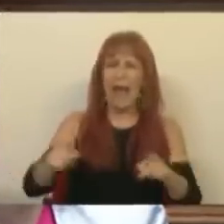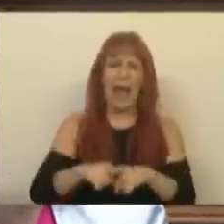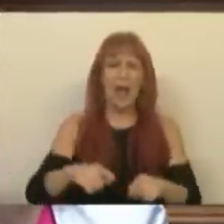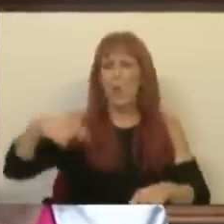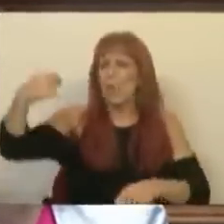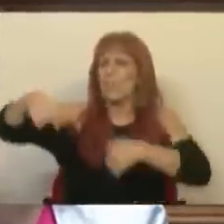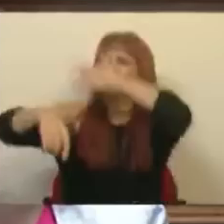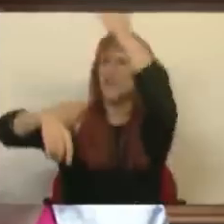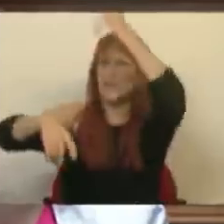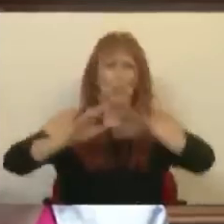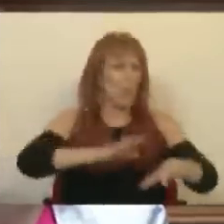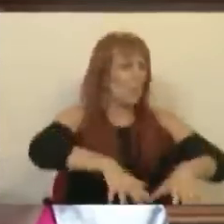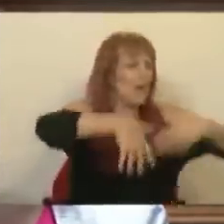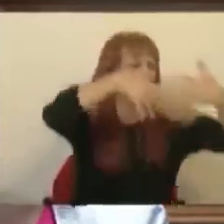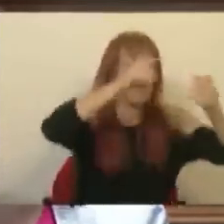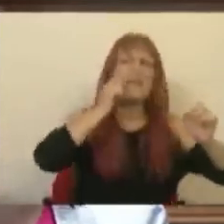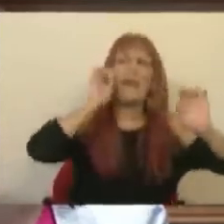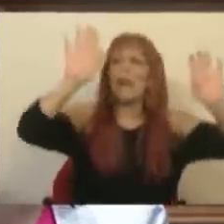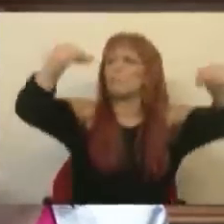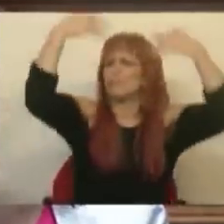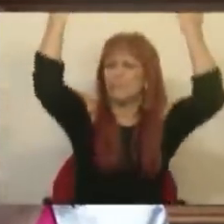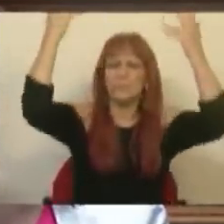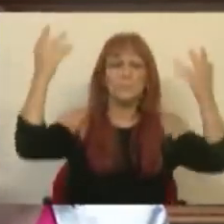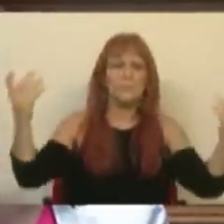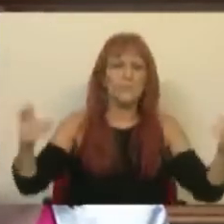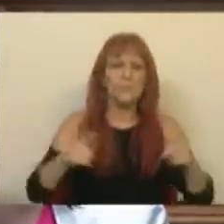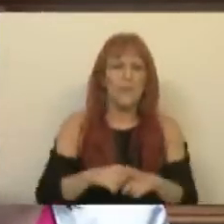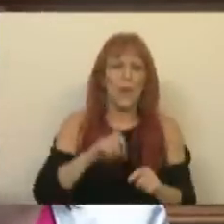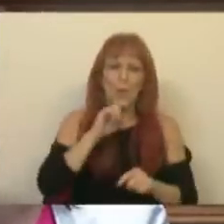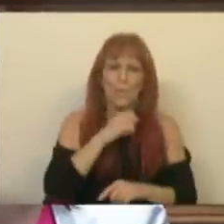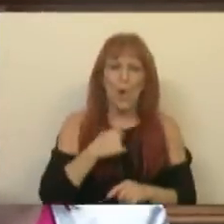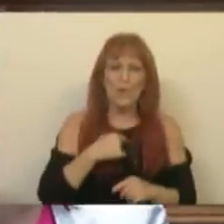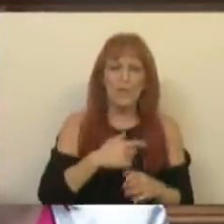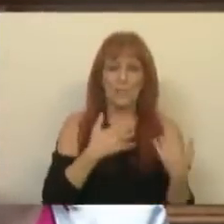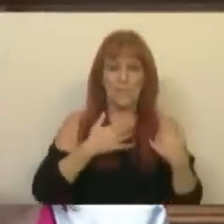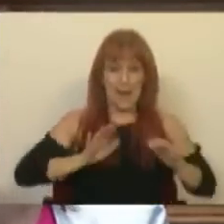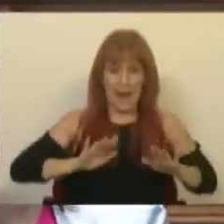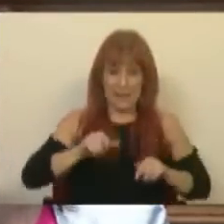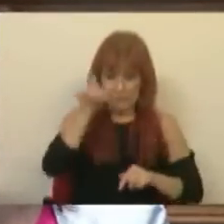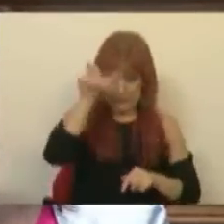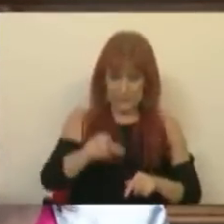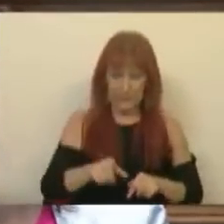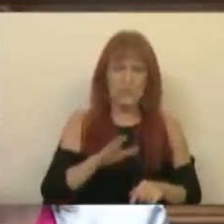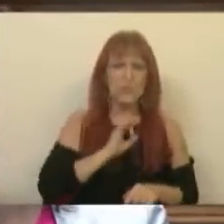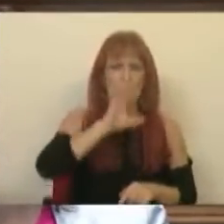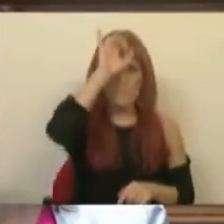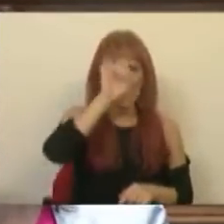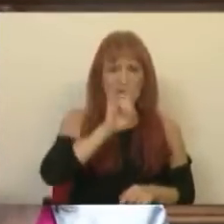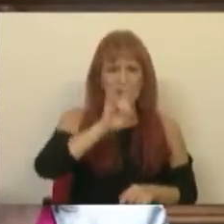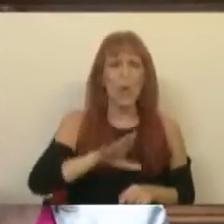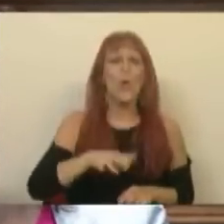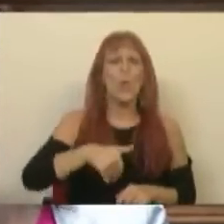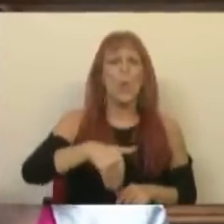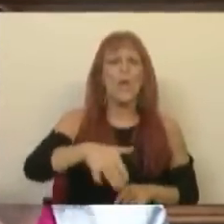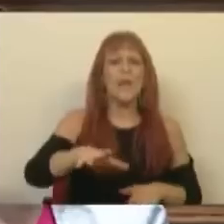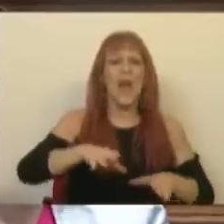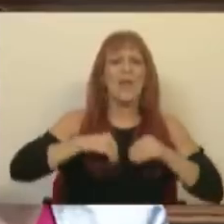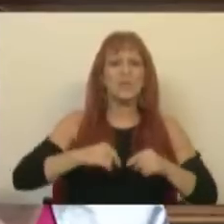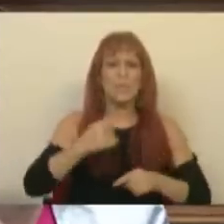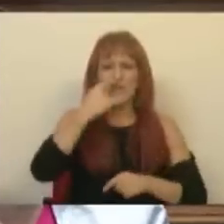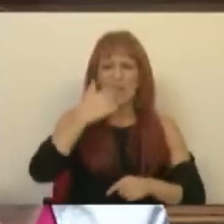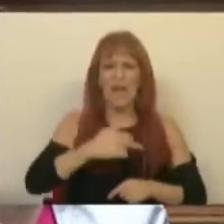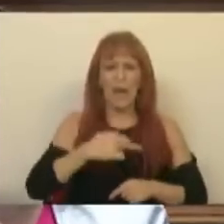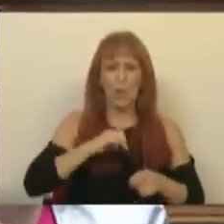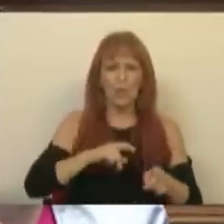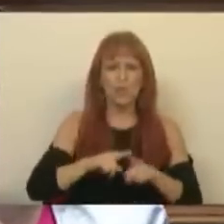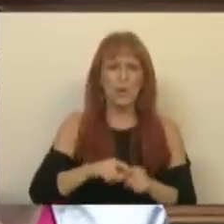presidente como Parlamento com quem quer que seja que o possa diz responsabilizar se minha primeira isto quando é que vai assumir os